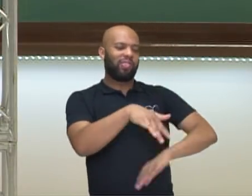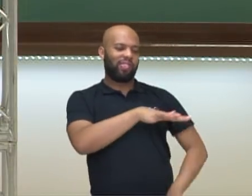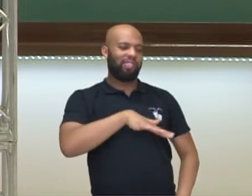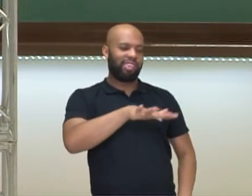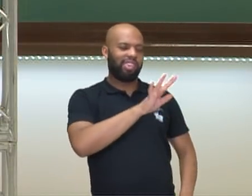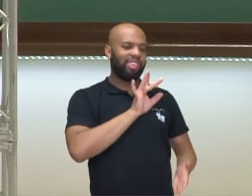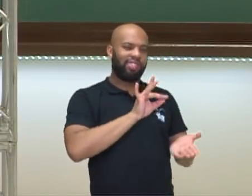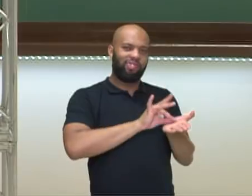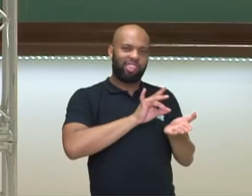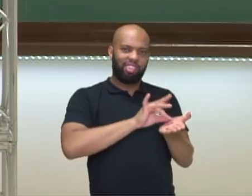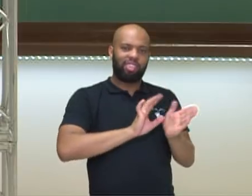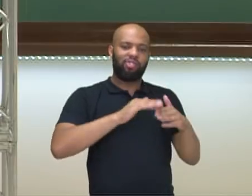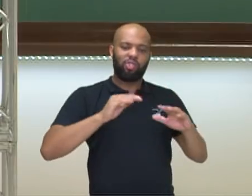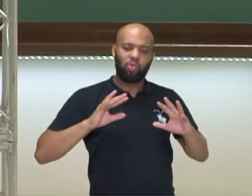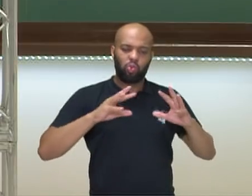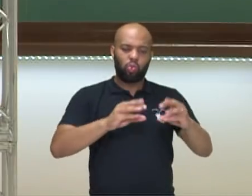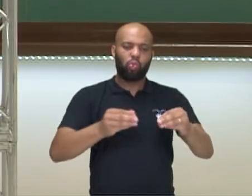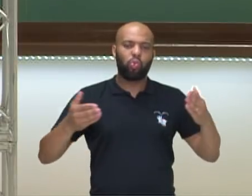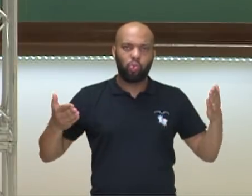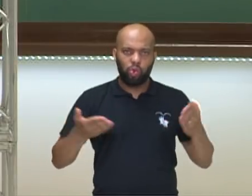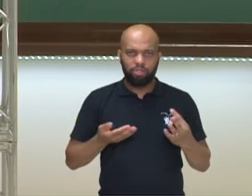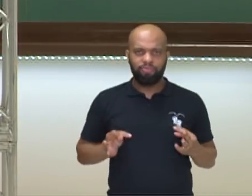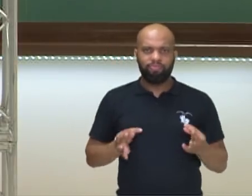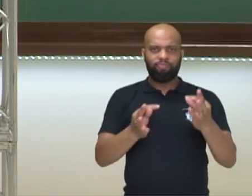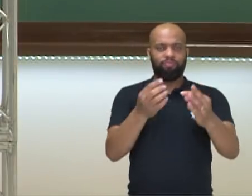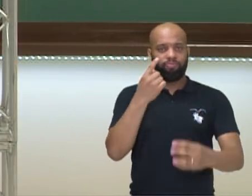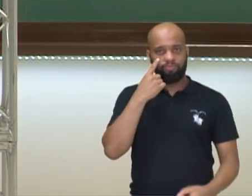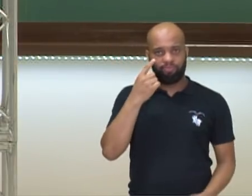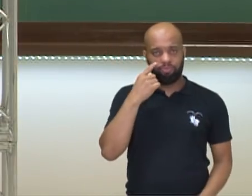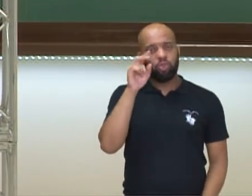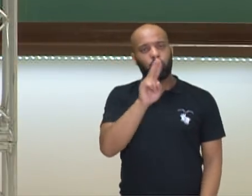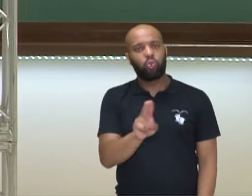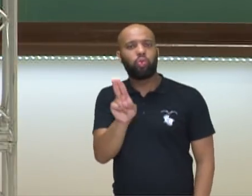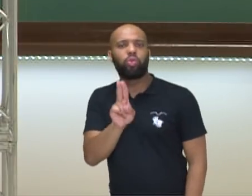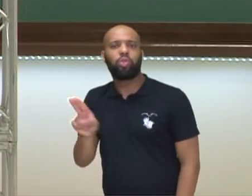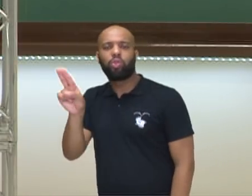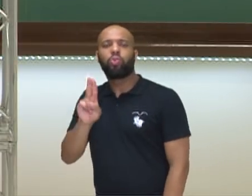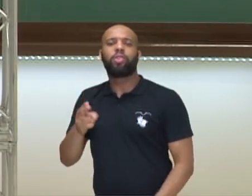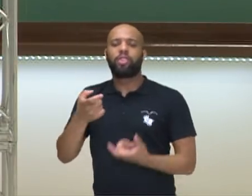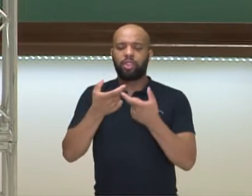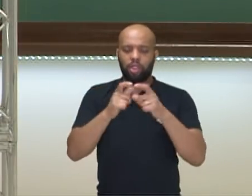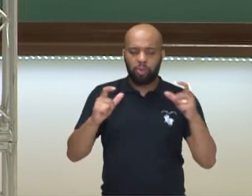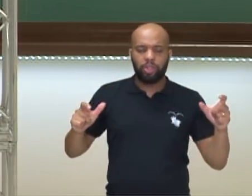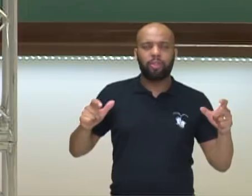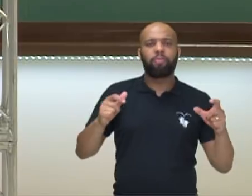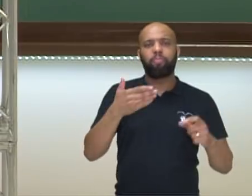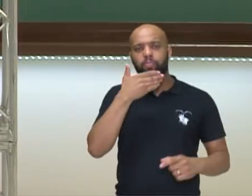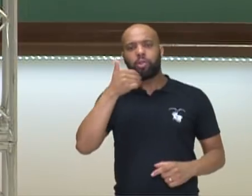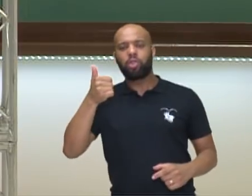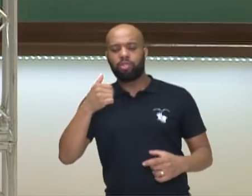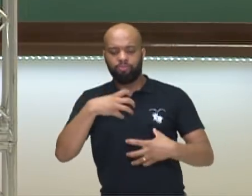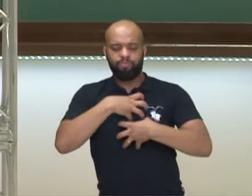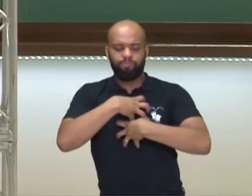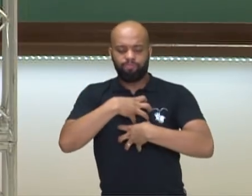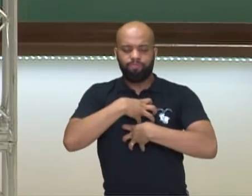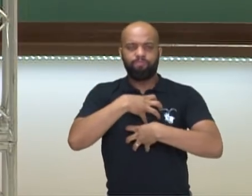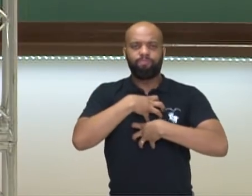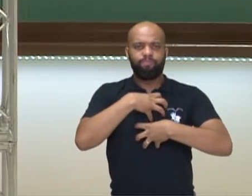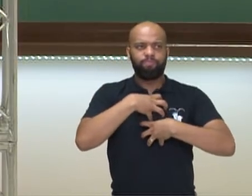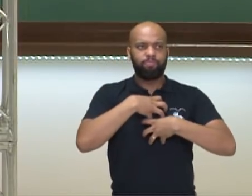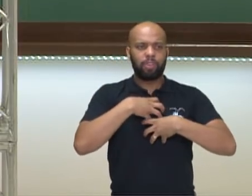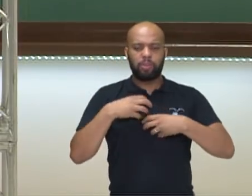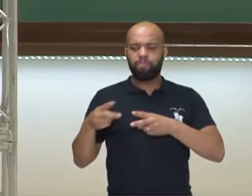esses equipamentos que nós estamos vendo, eles são usados para aumentar esse sentido